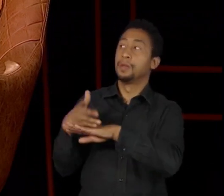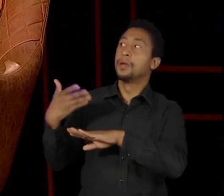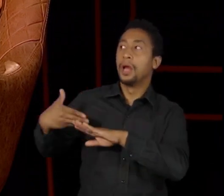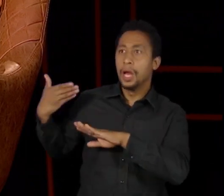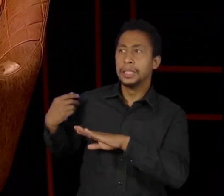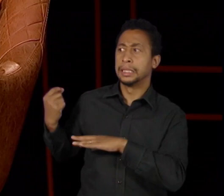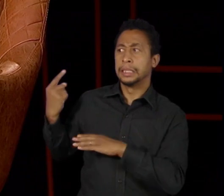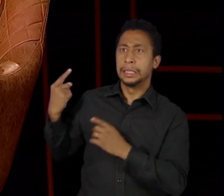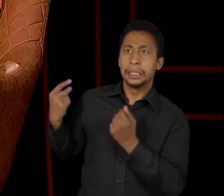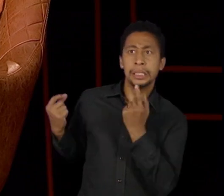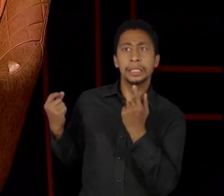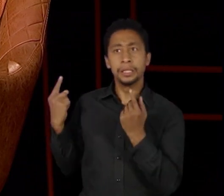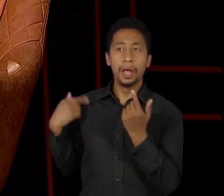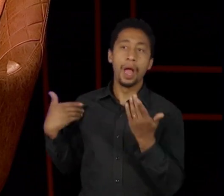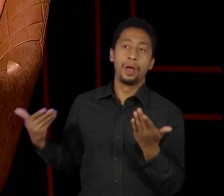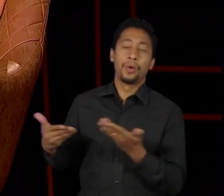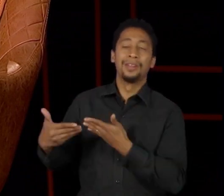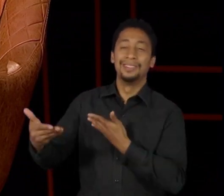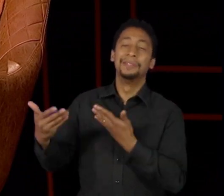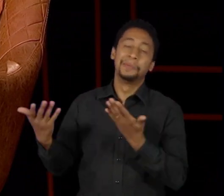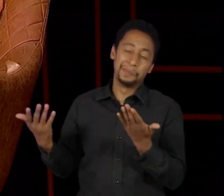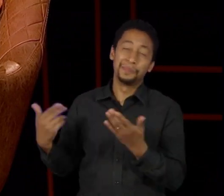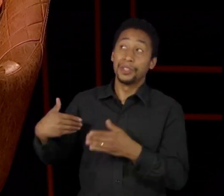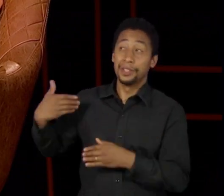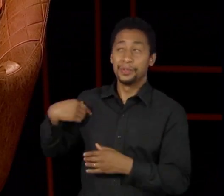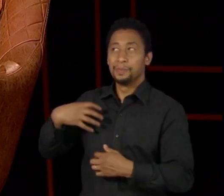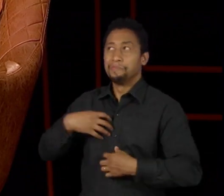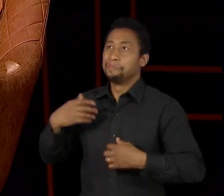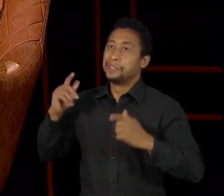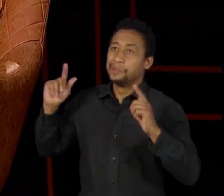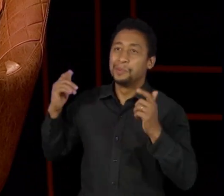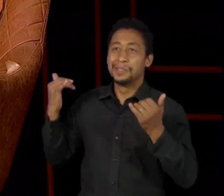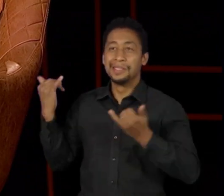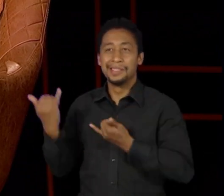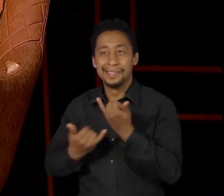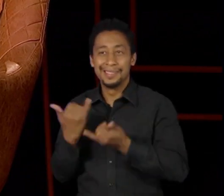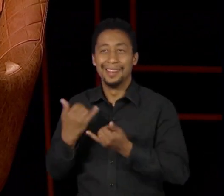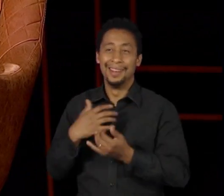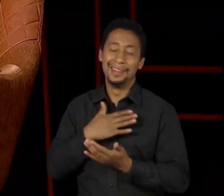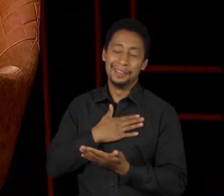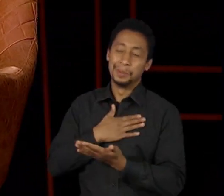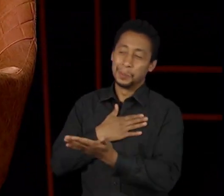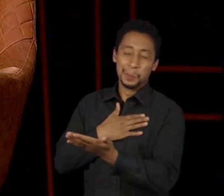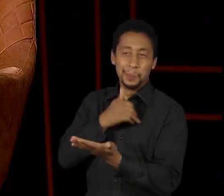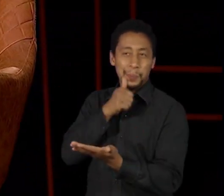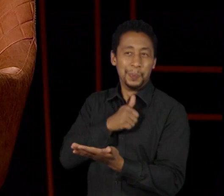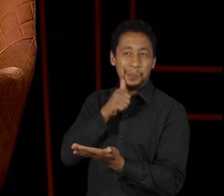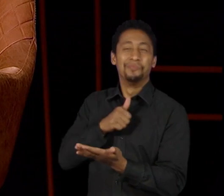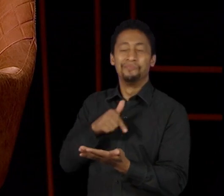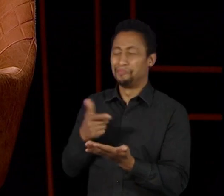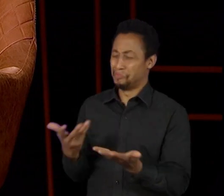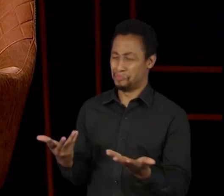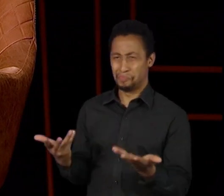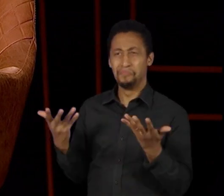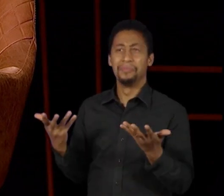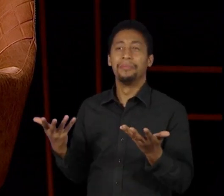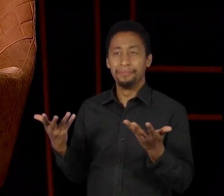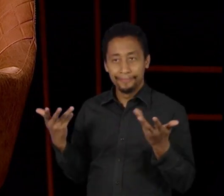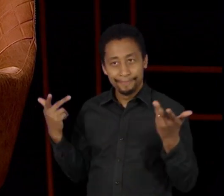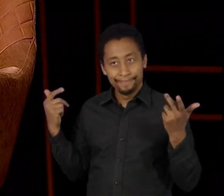caóticas, mas nós nos divertíamos muito. E era ótimo trabalhar com ela. Ela é uma profissional fantástica,